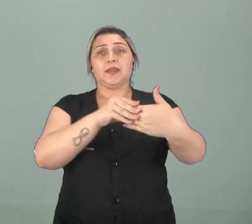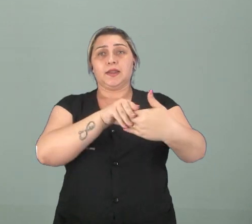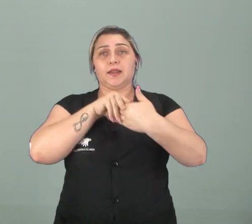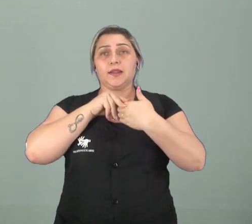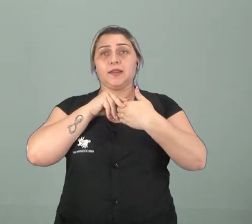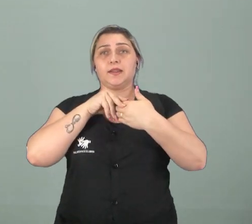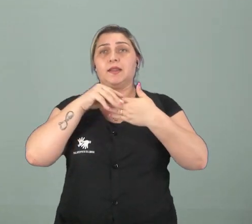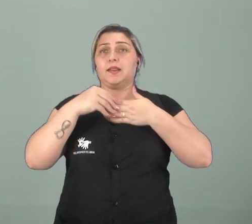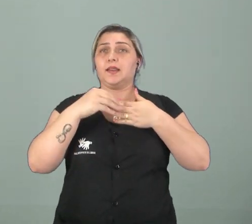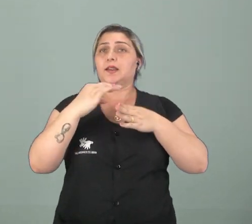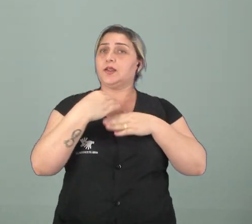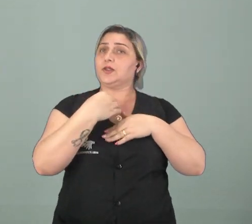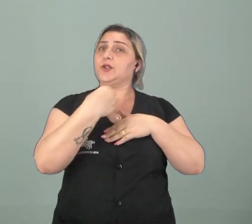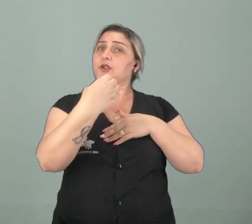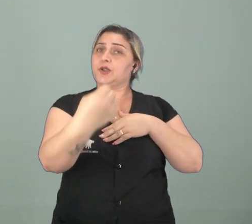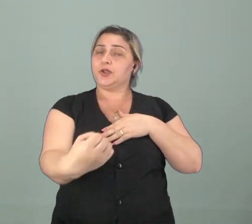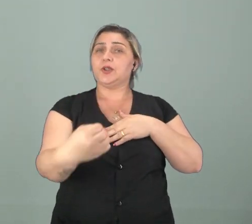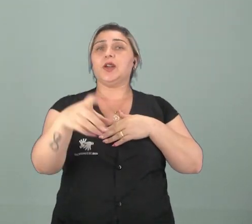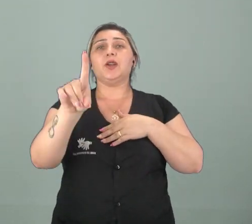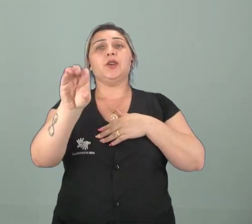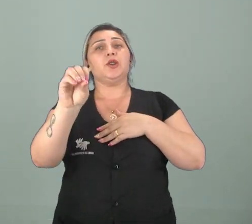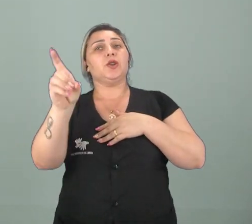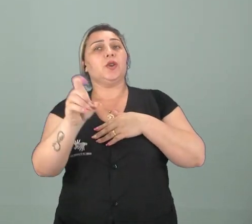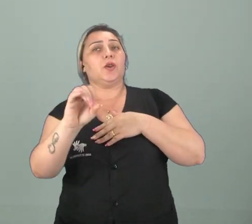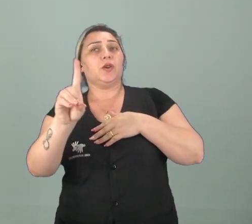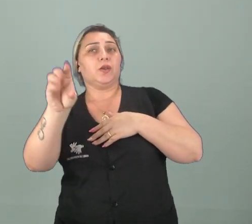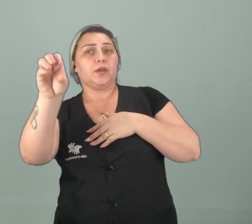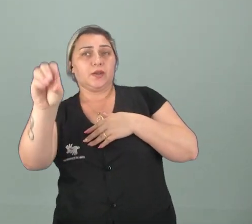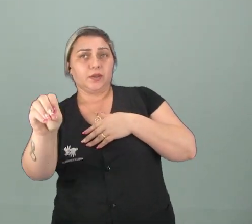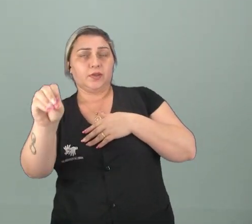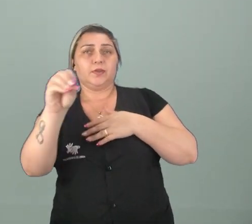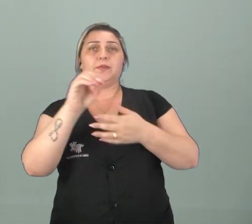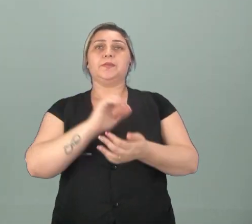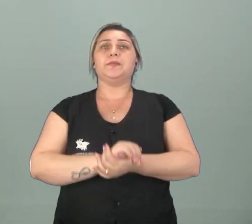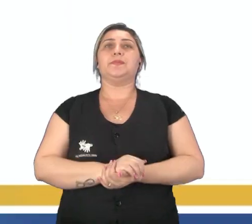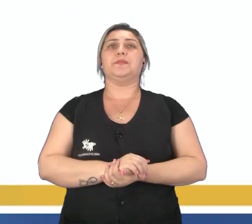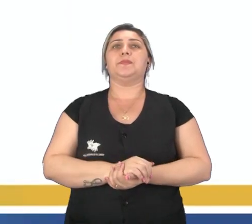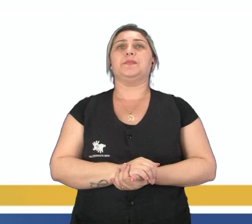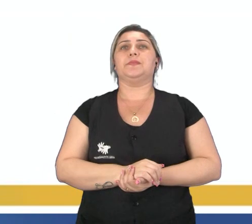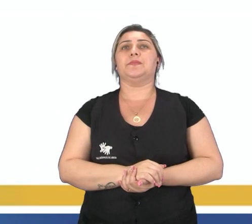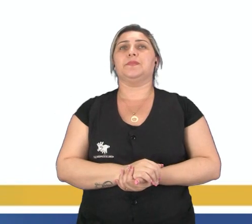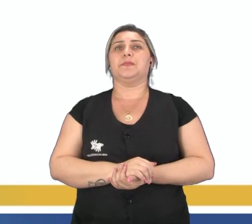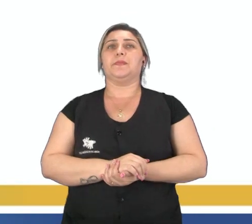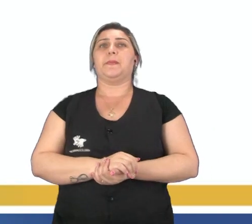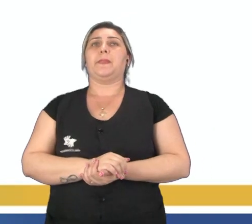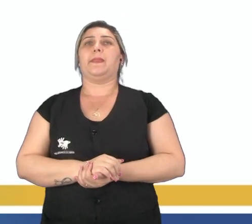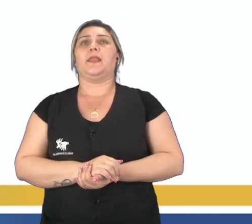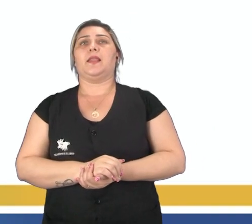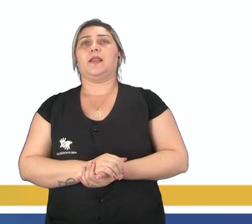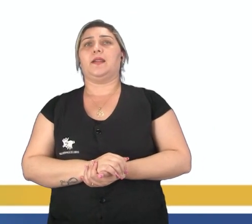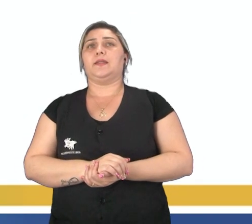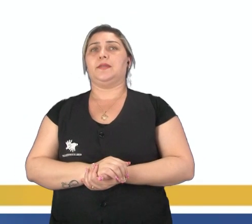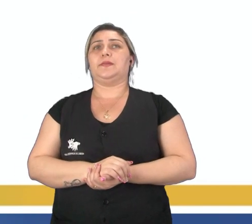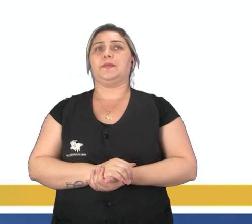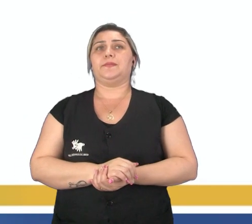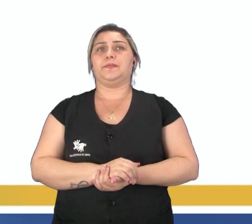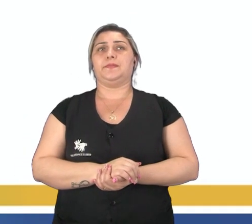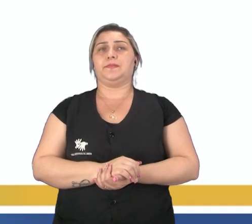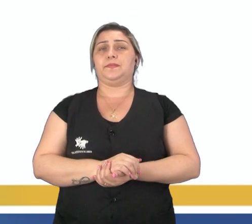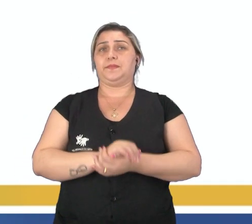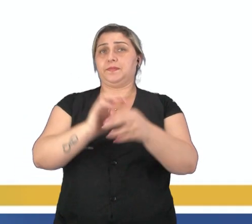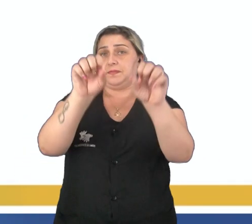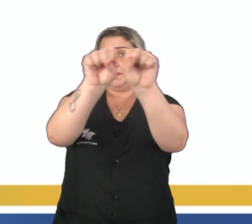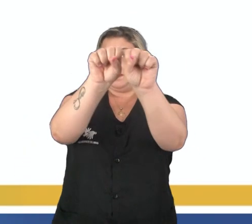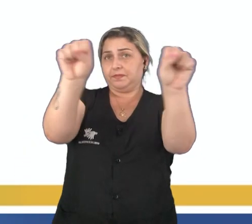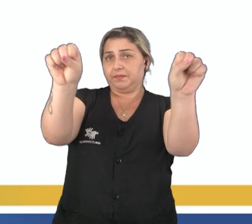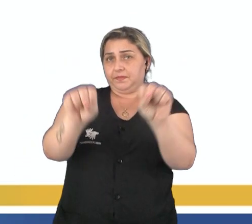dióxido de carbono, porque não faz bem para a nossa máquina, que é o nosso corpo. E aí, assim como a gente tem aí os sistemas,